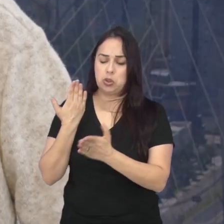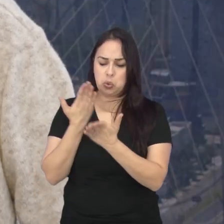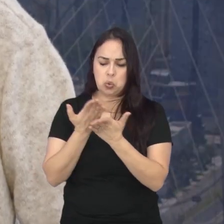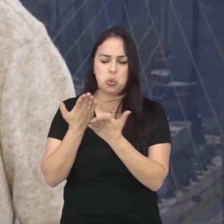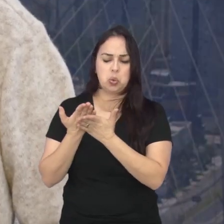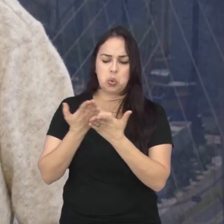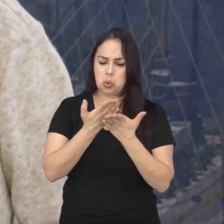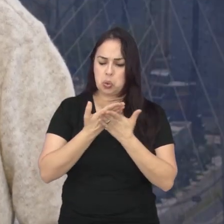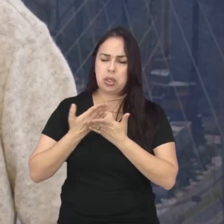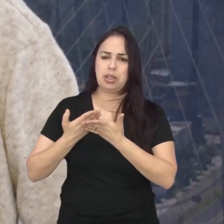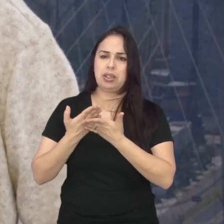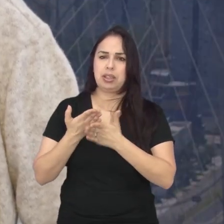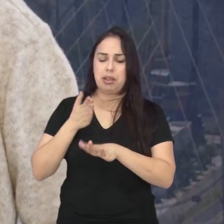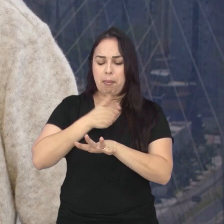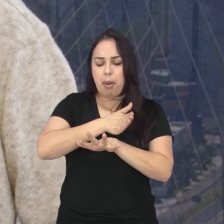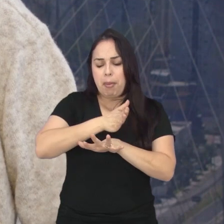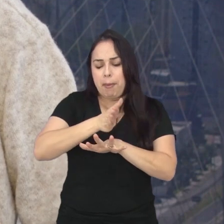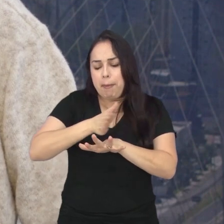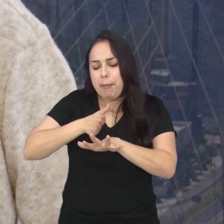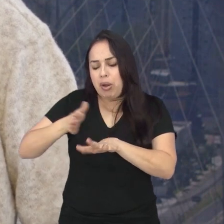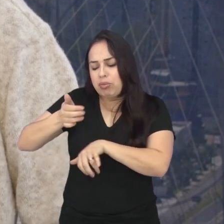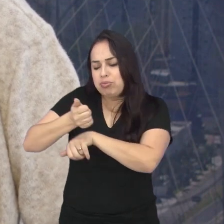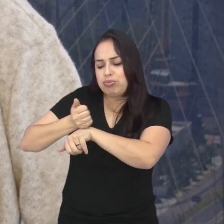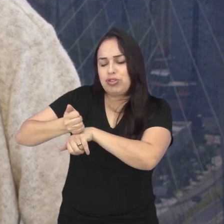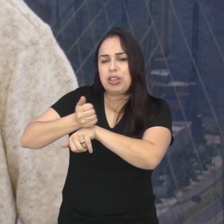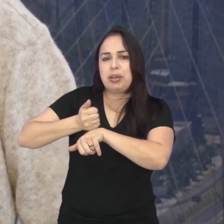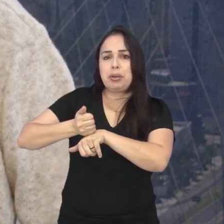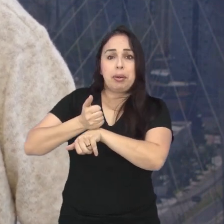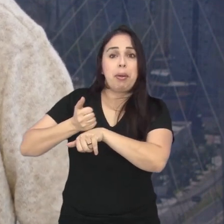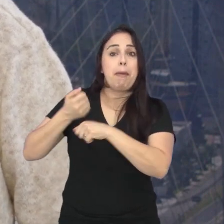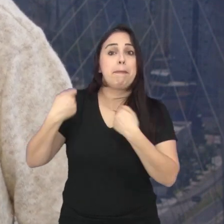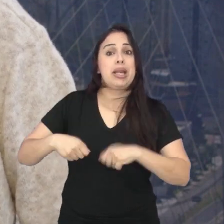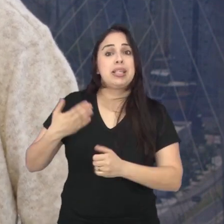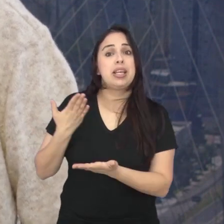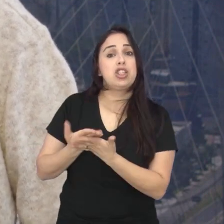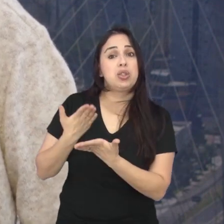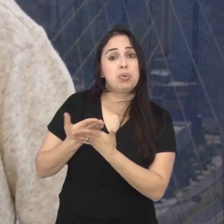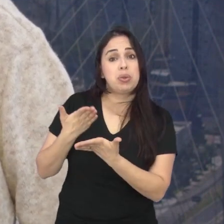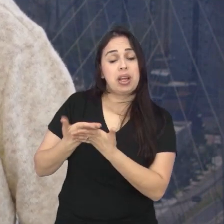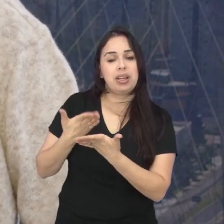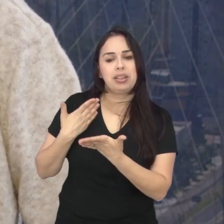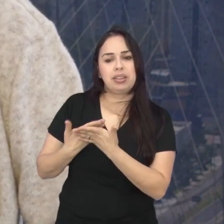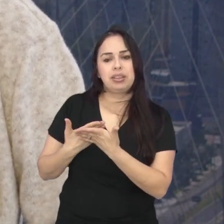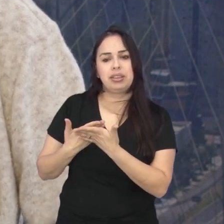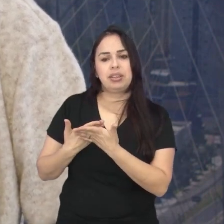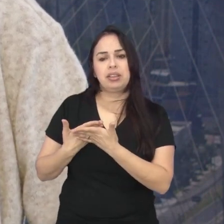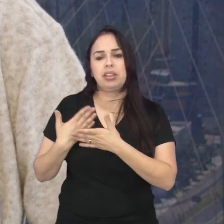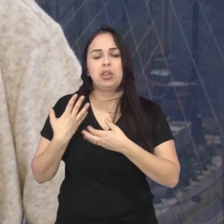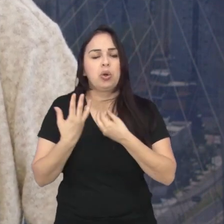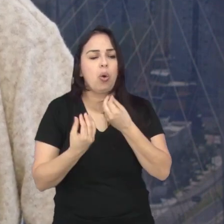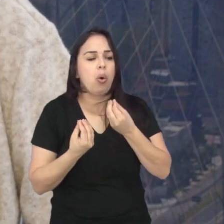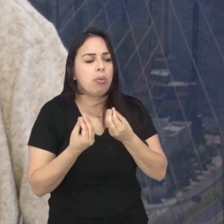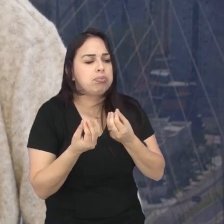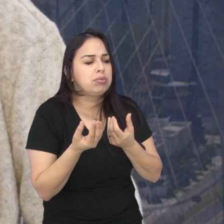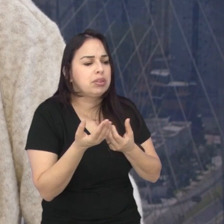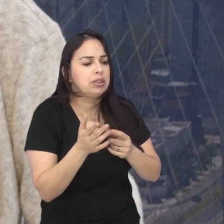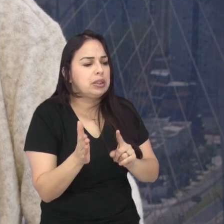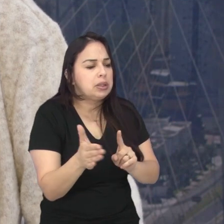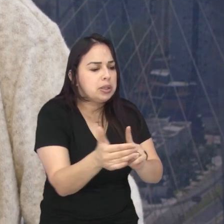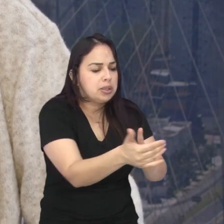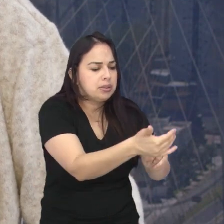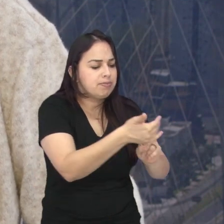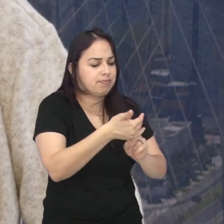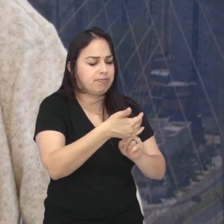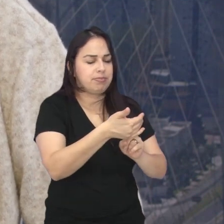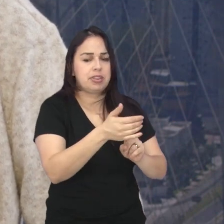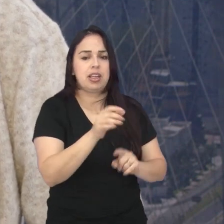estudado e para o qual os profissionais da área precisam se qualificar, entende? Porque é uma abordagem muito rasa